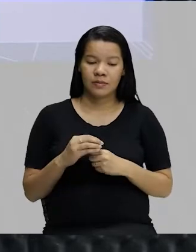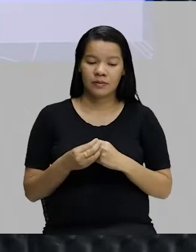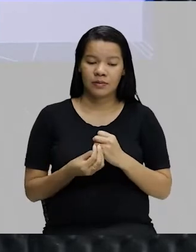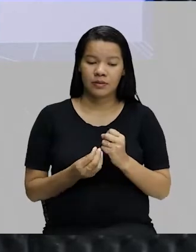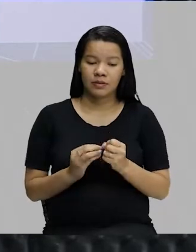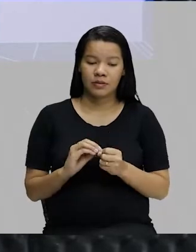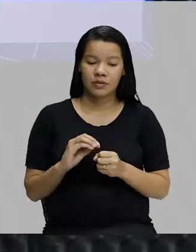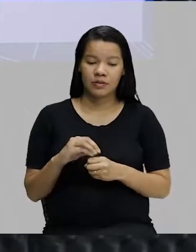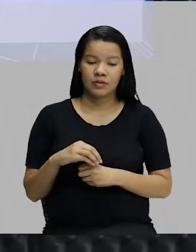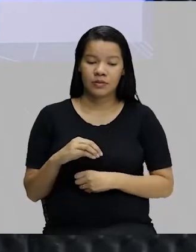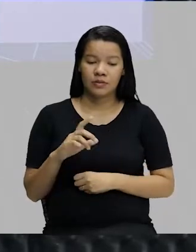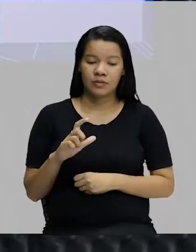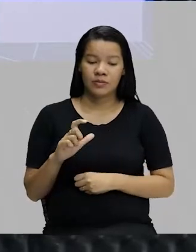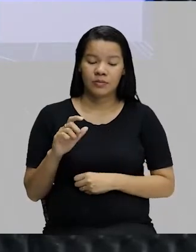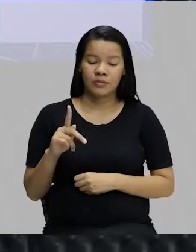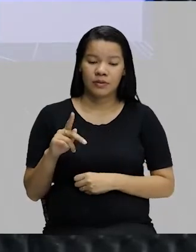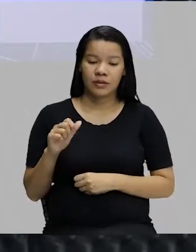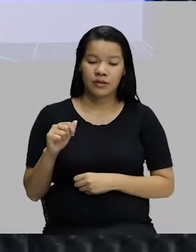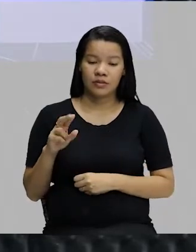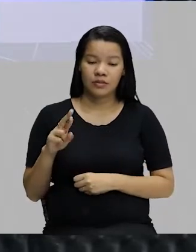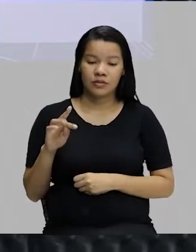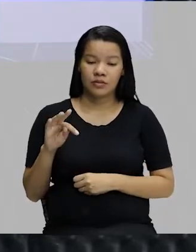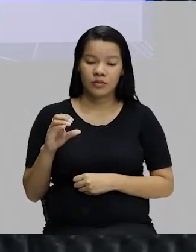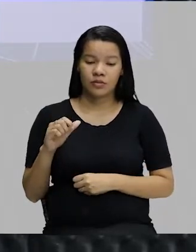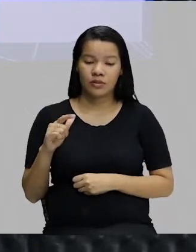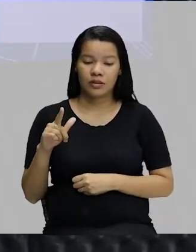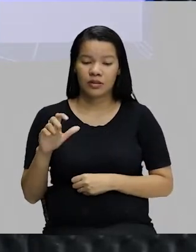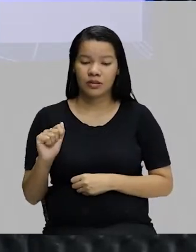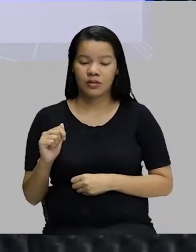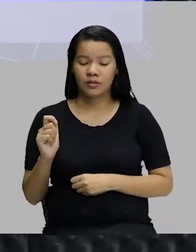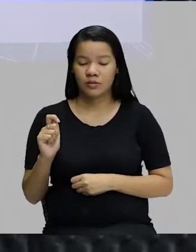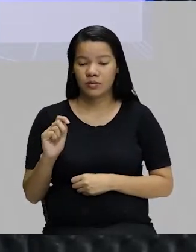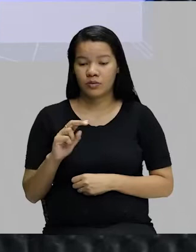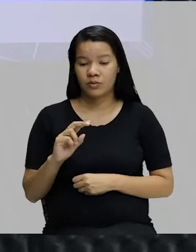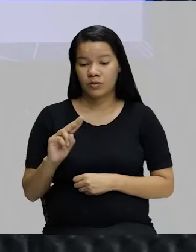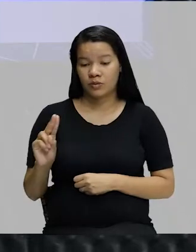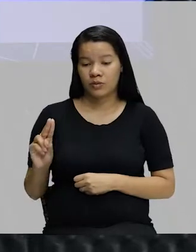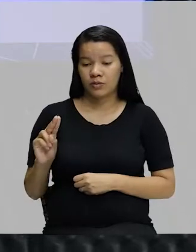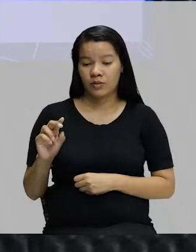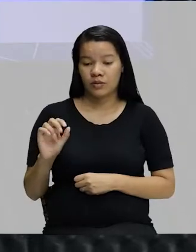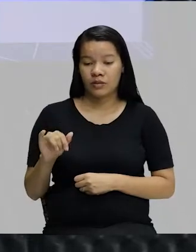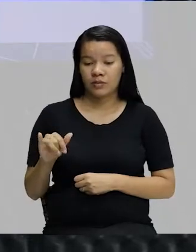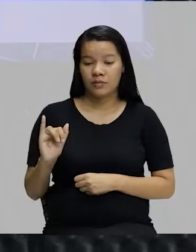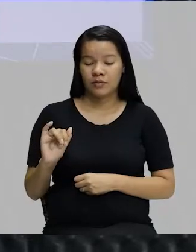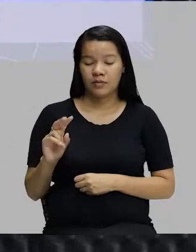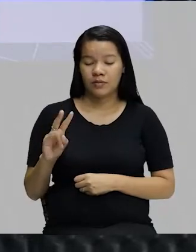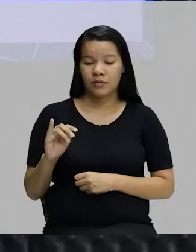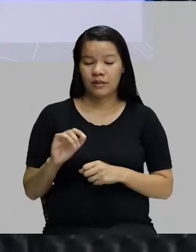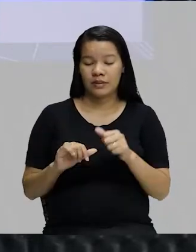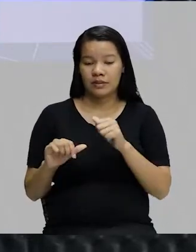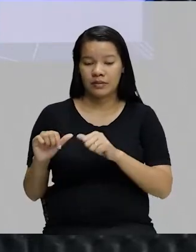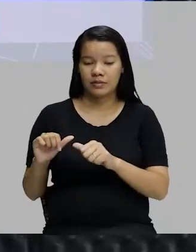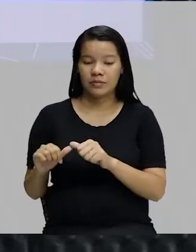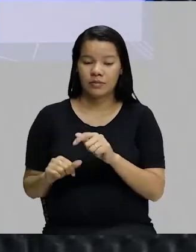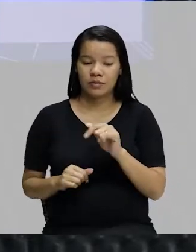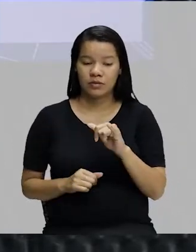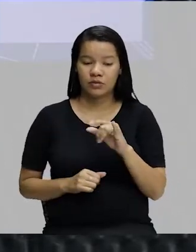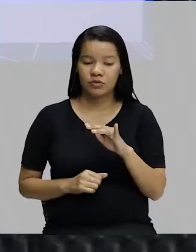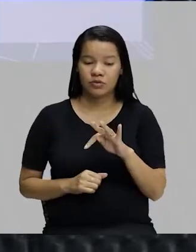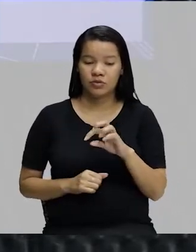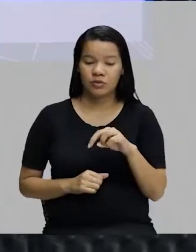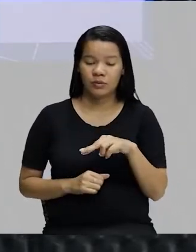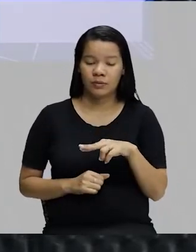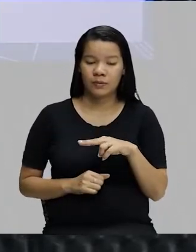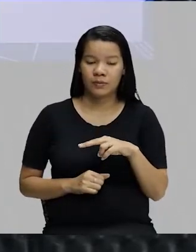partícula Y. E quando ele recebe essa partícula Y, ele vai se transformar no lítio.